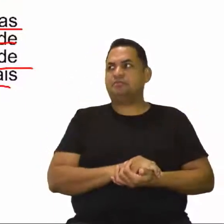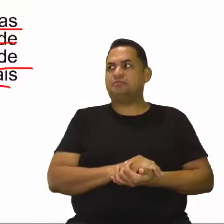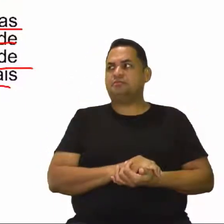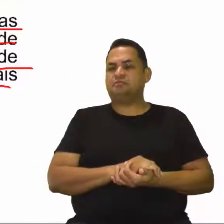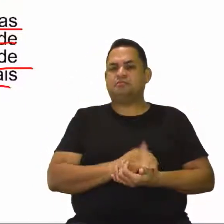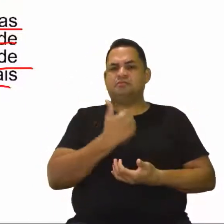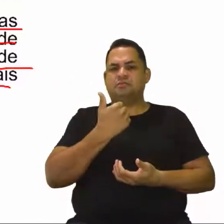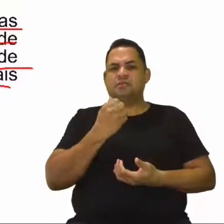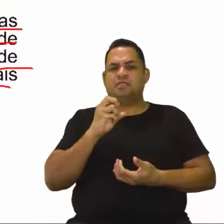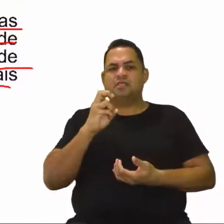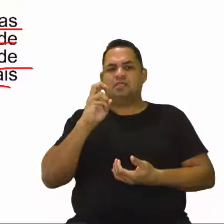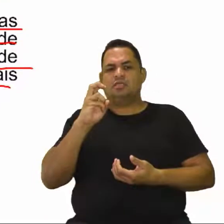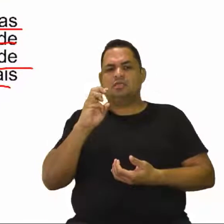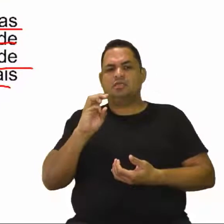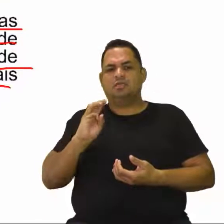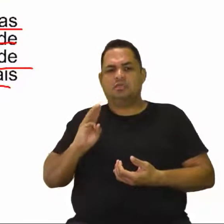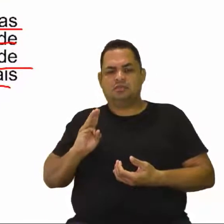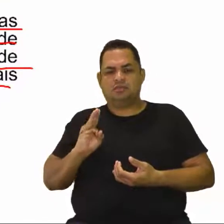15 milhões em